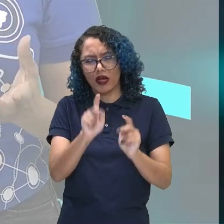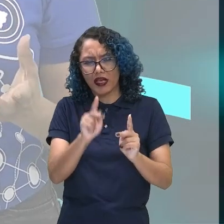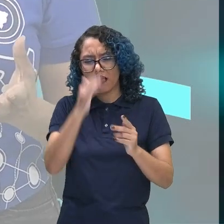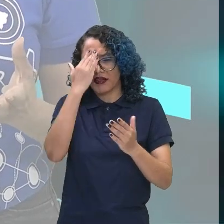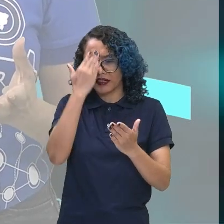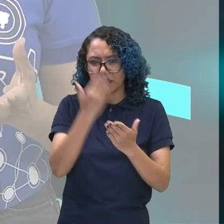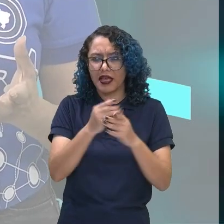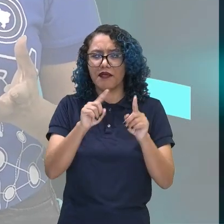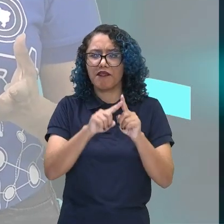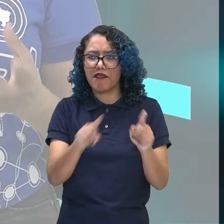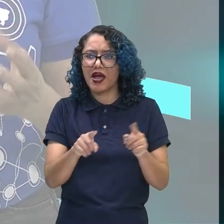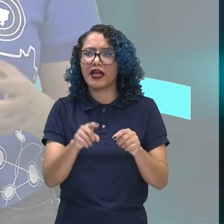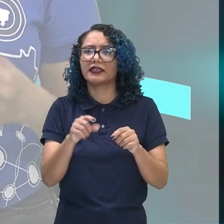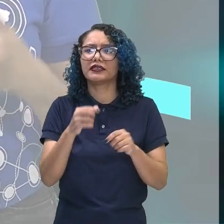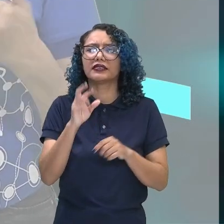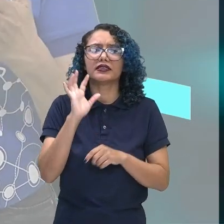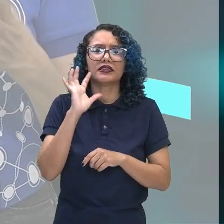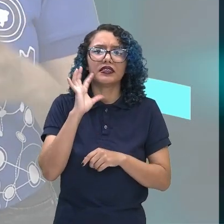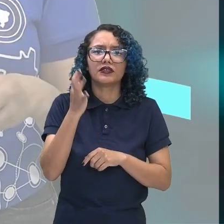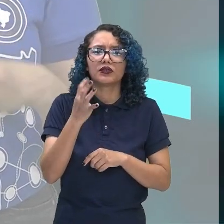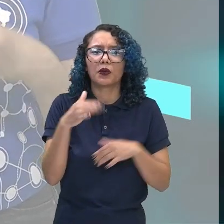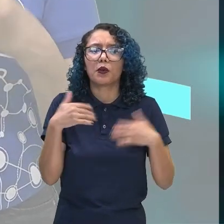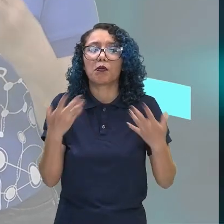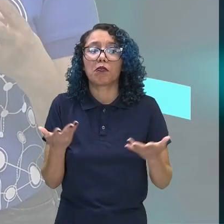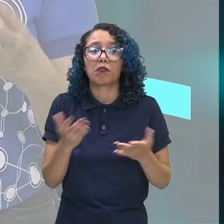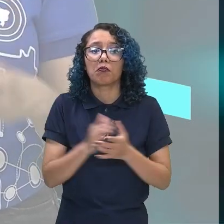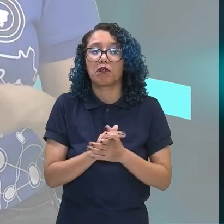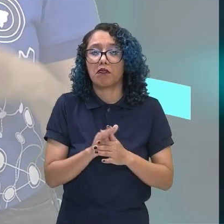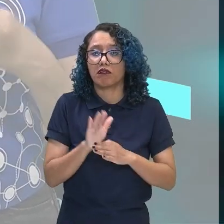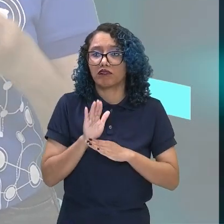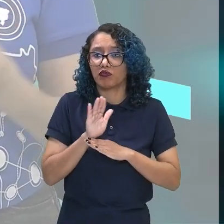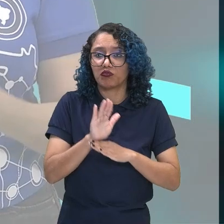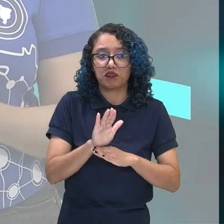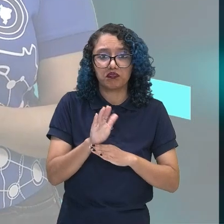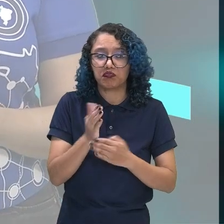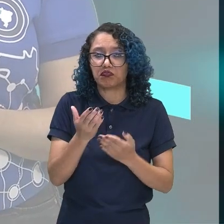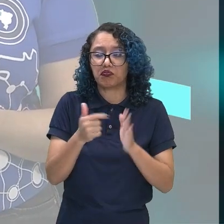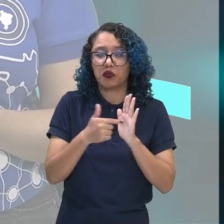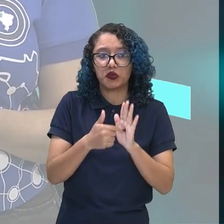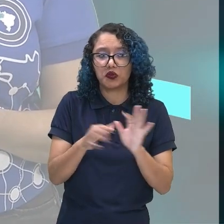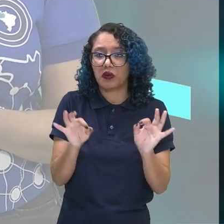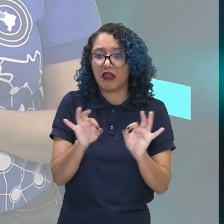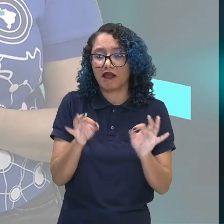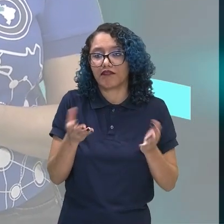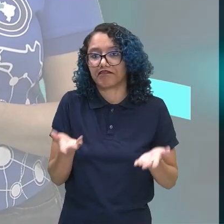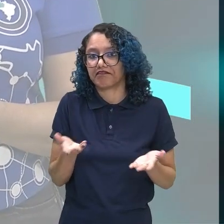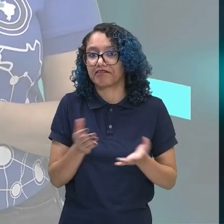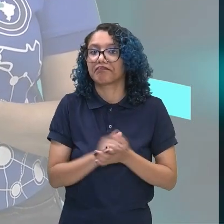trago nada, né, para ajudar, para melhorar, para solucionar esse problema.